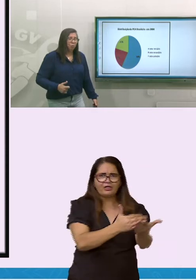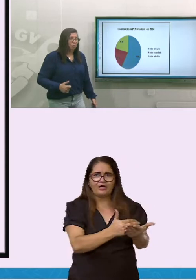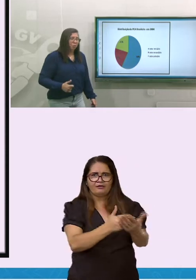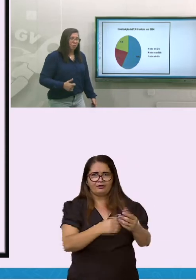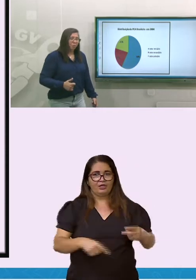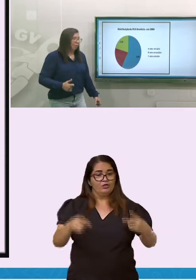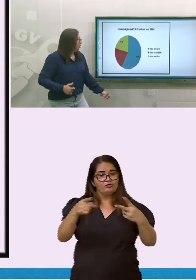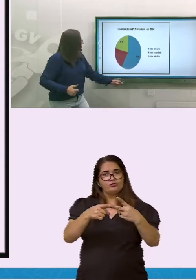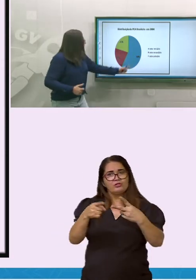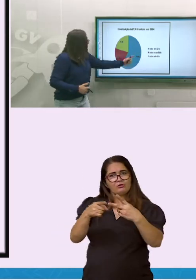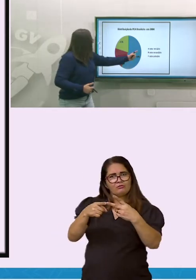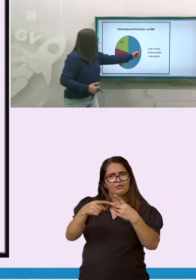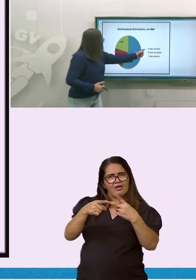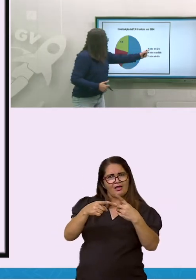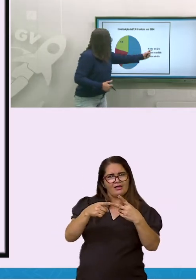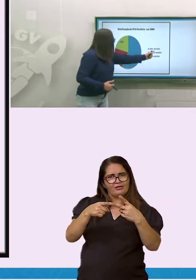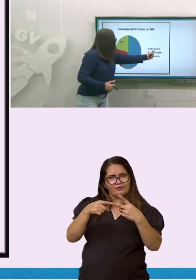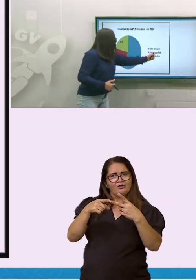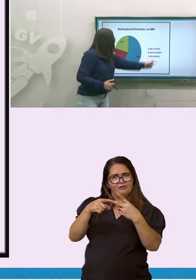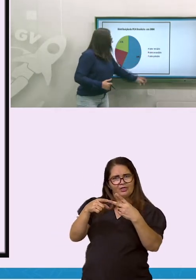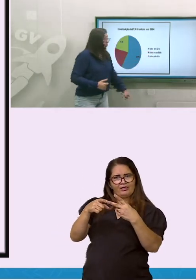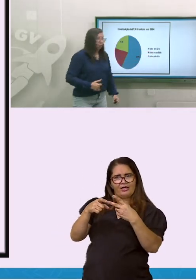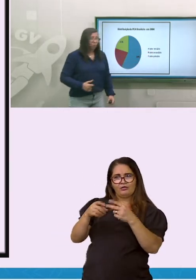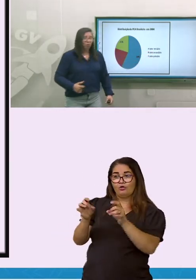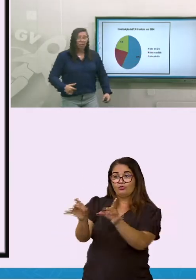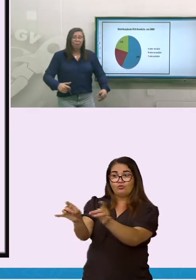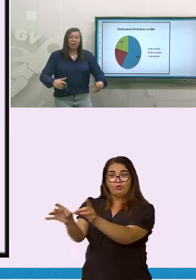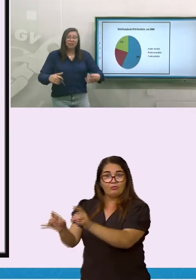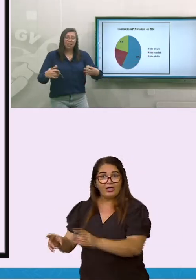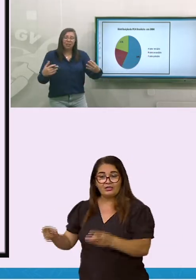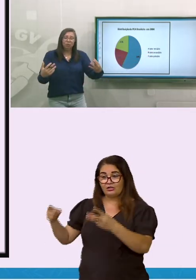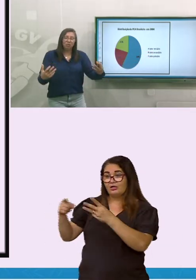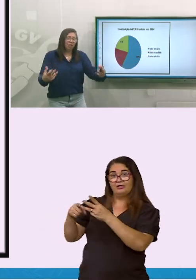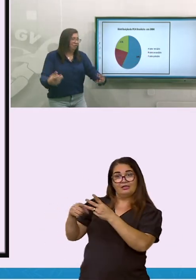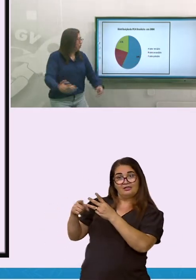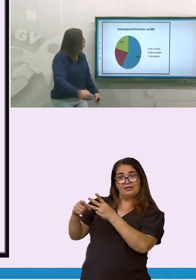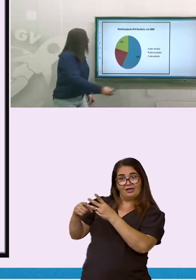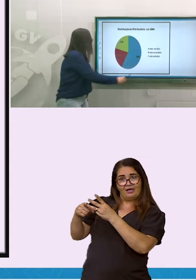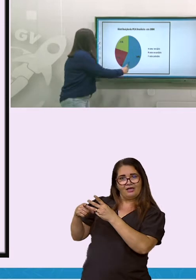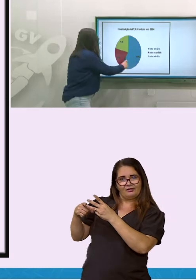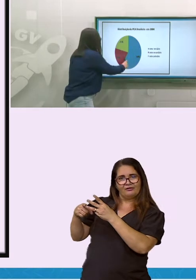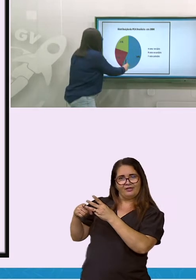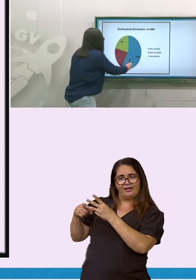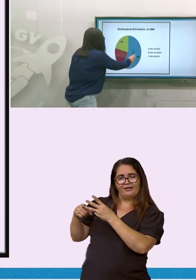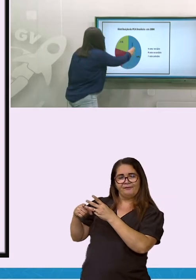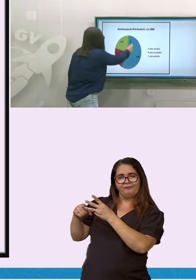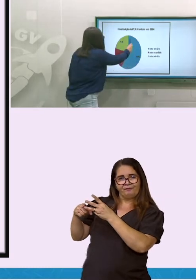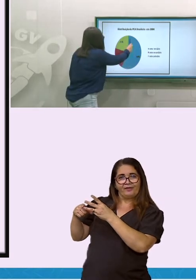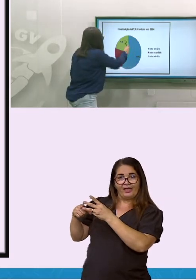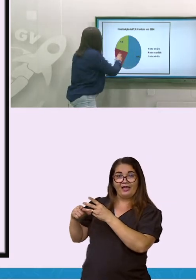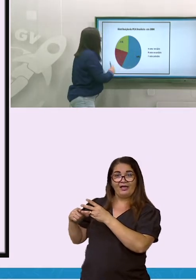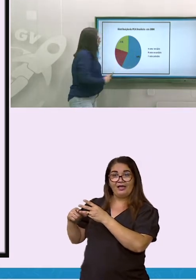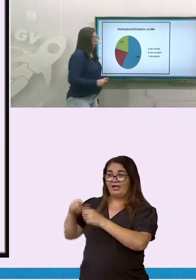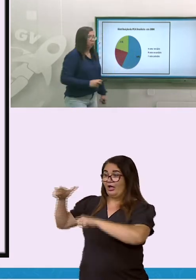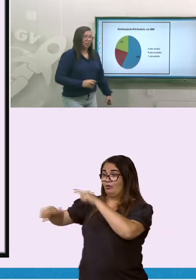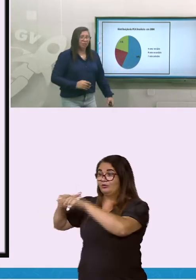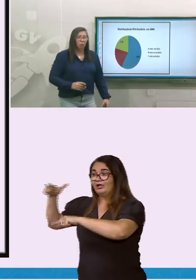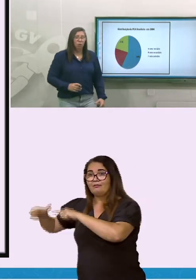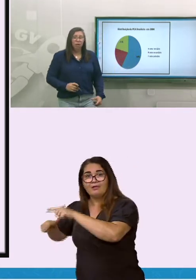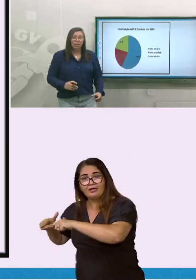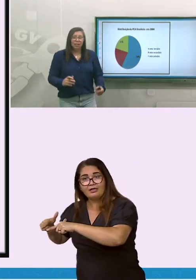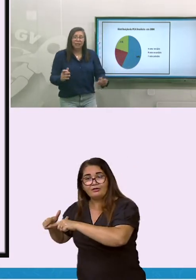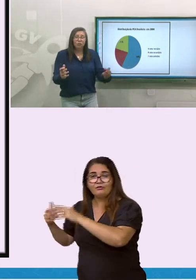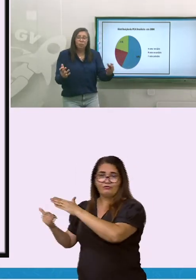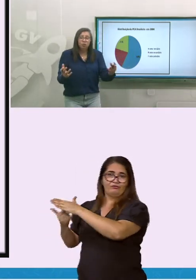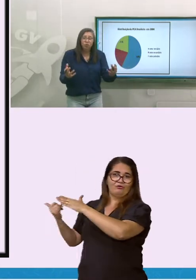comércio. Setor terciário, na prestação de serviço. Observem que a maior parte da